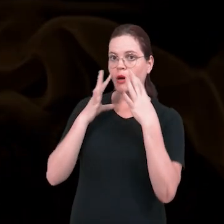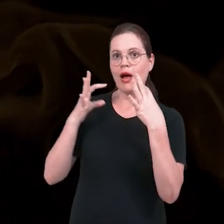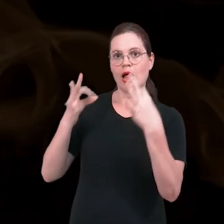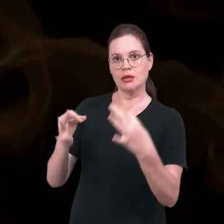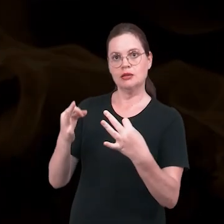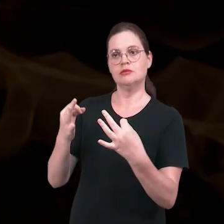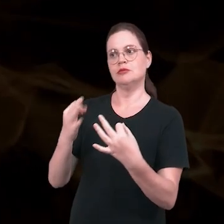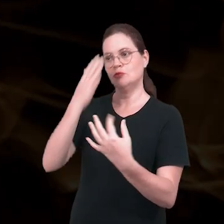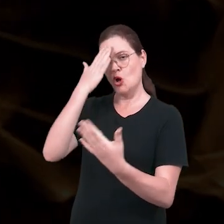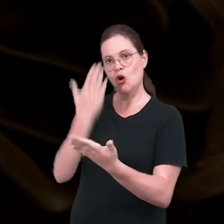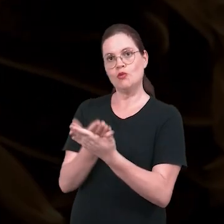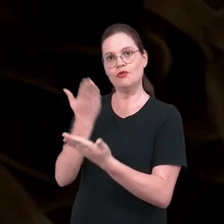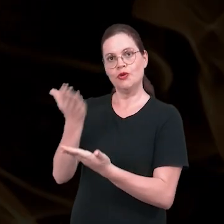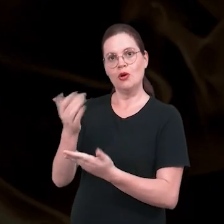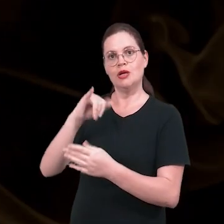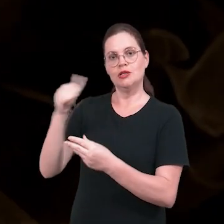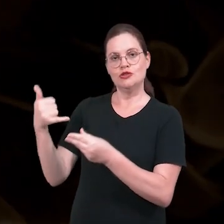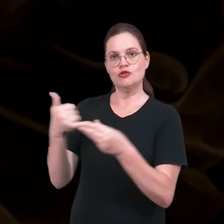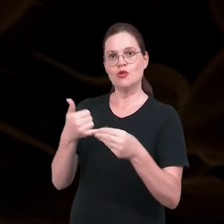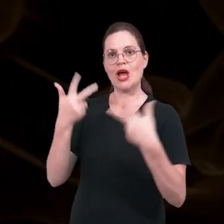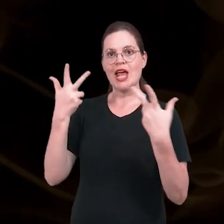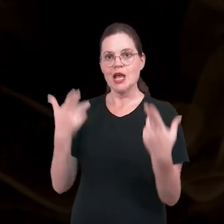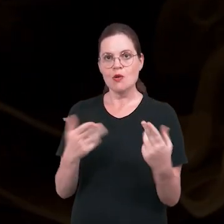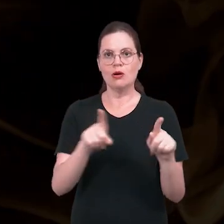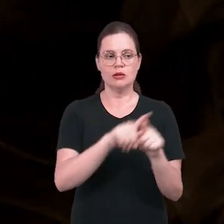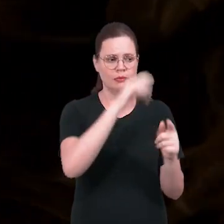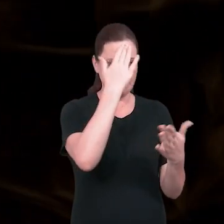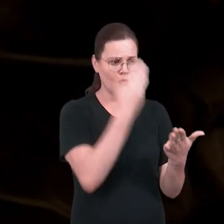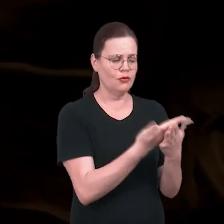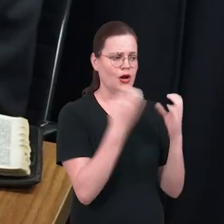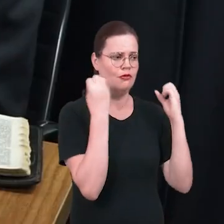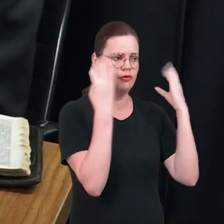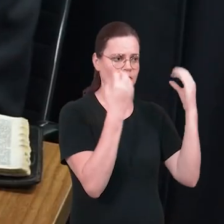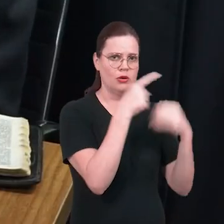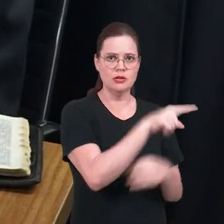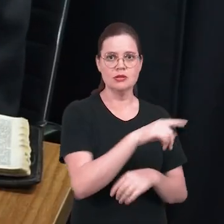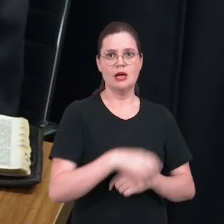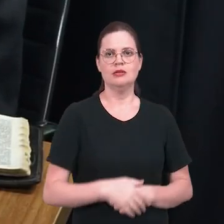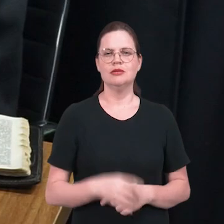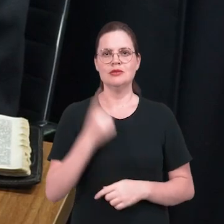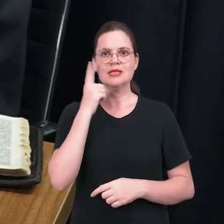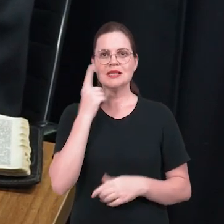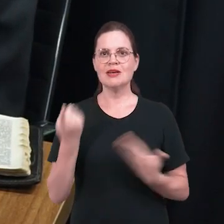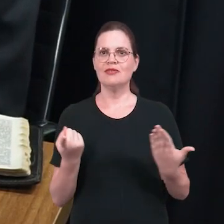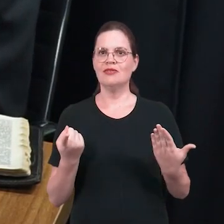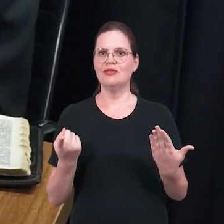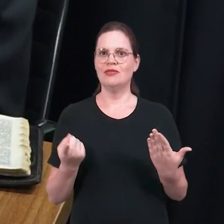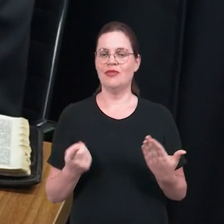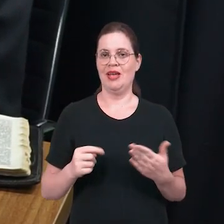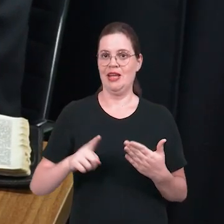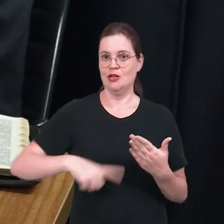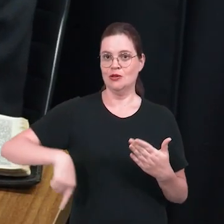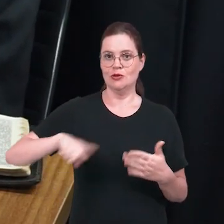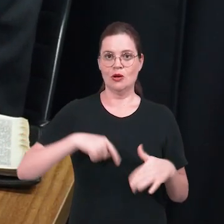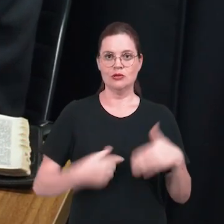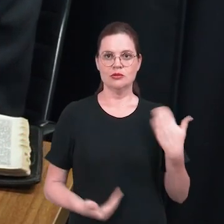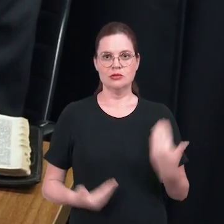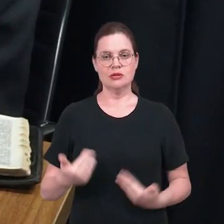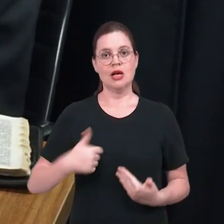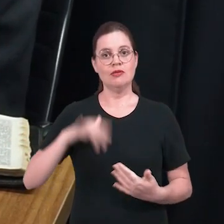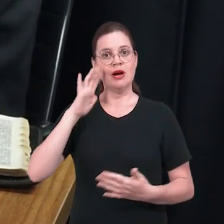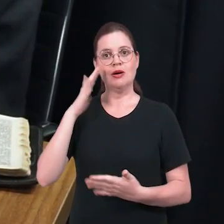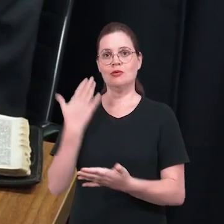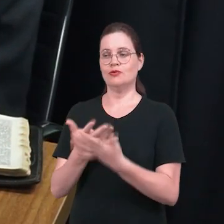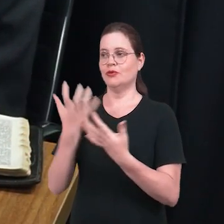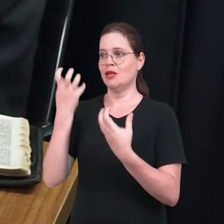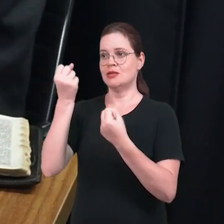a liderança na obra do Espírito, na igreja invisível, na igreja que vai ser arrebatada, é